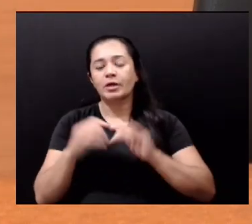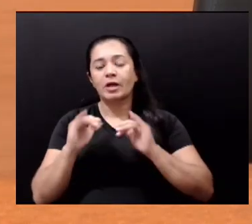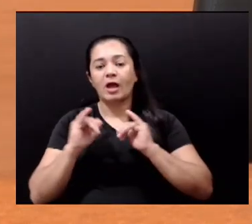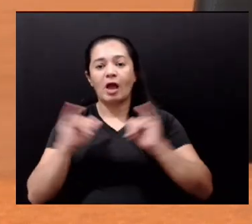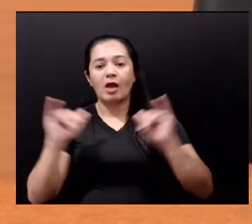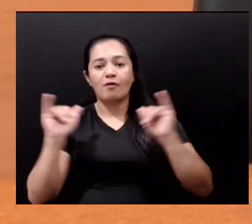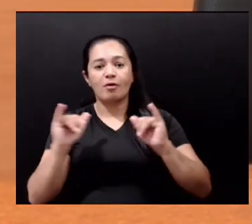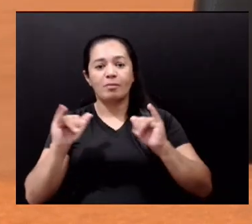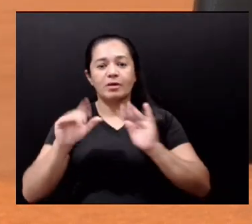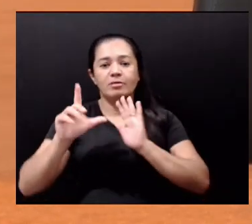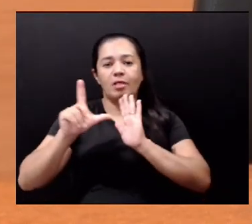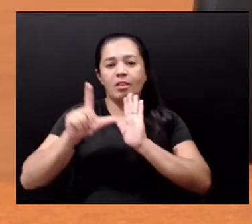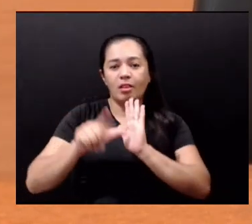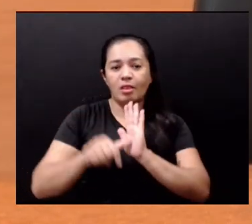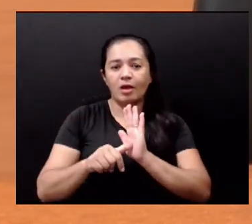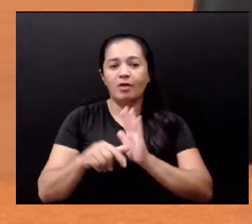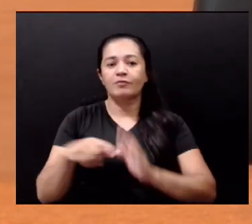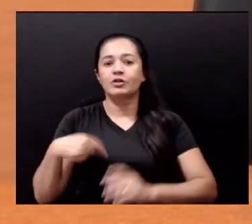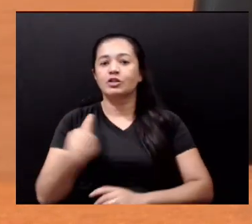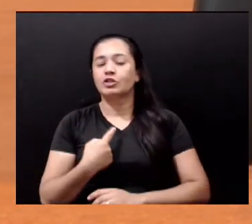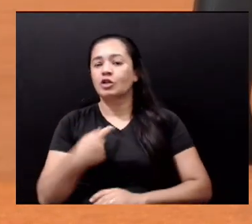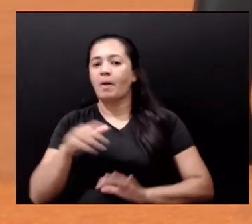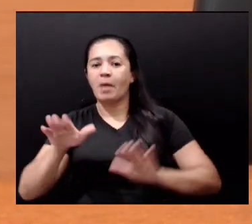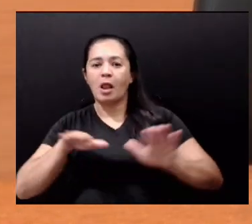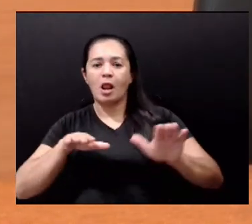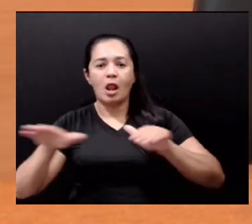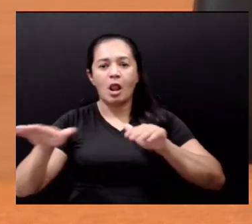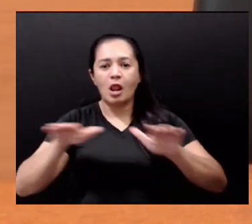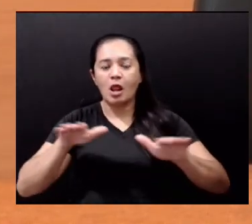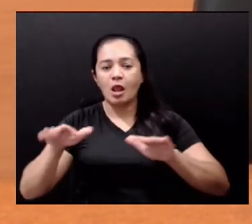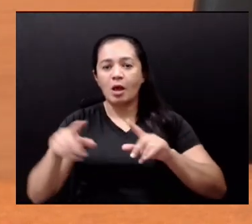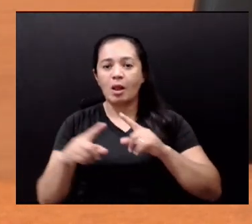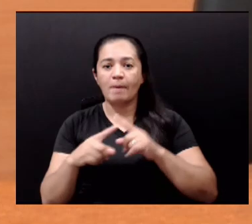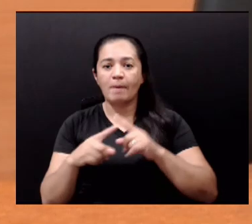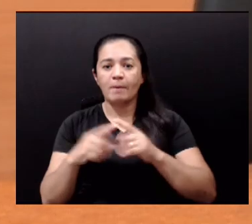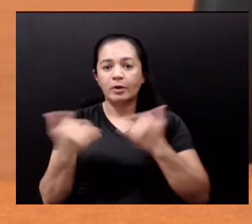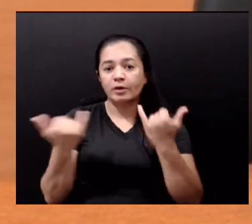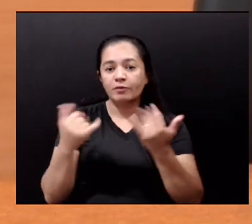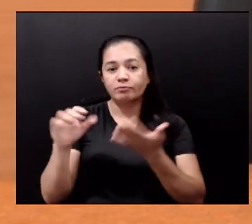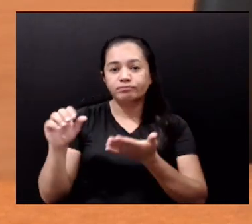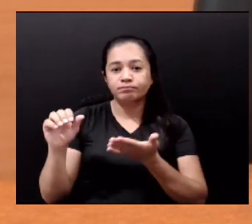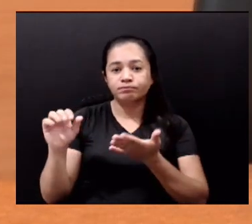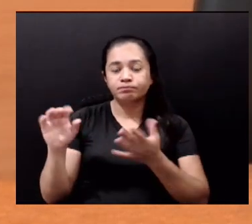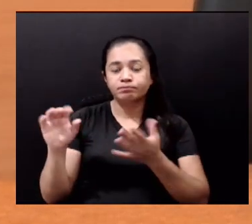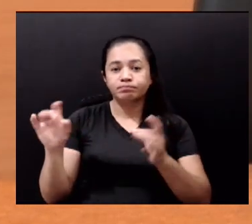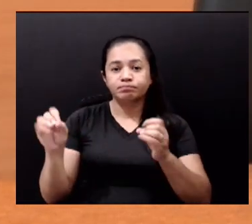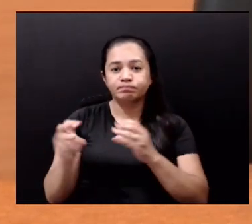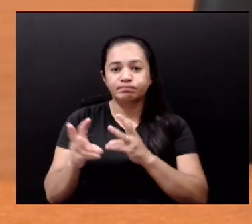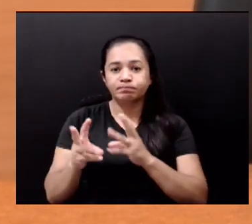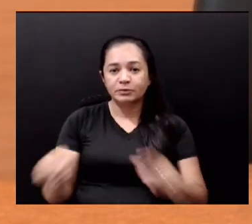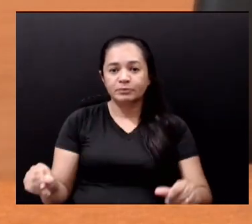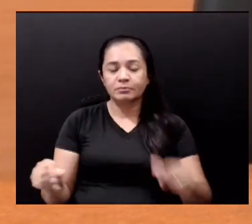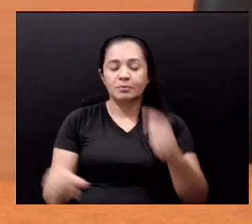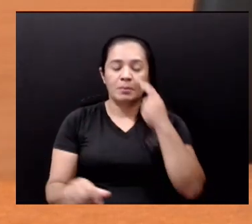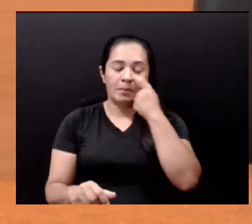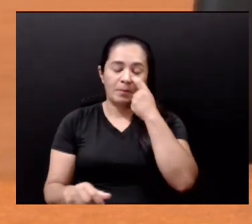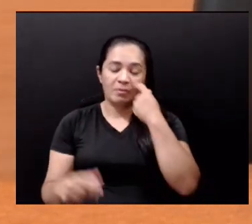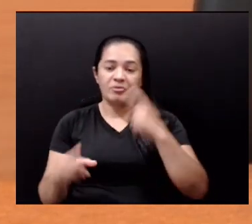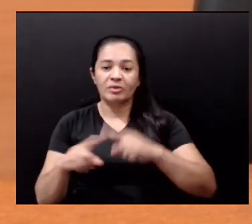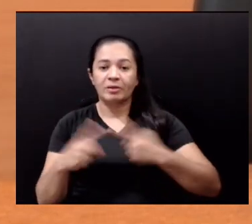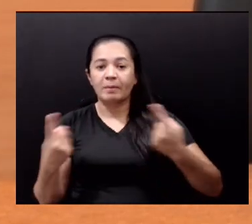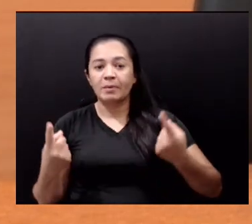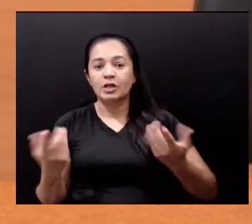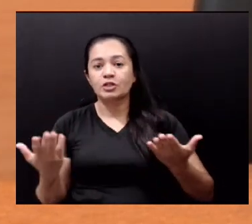vezes, o movimento chamou do apagão dos dados sobre violência contra as mulheres, mas houve a publicação